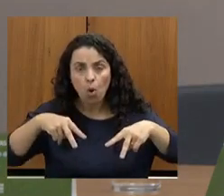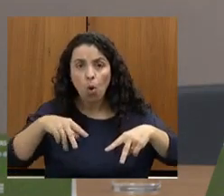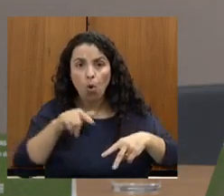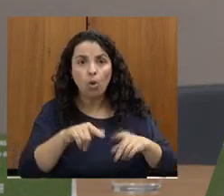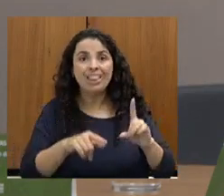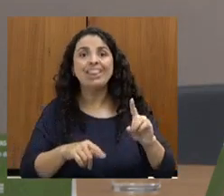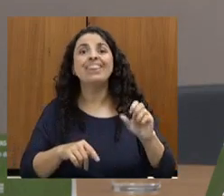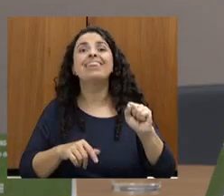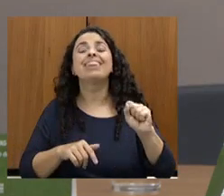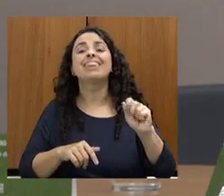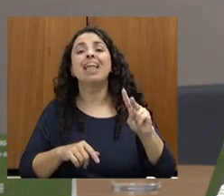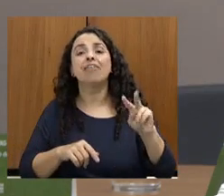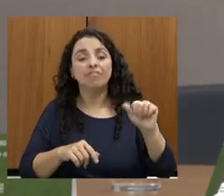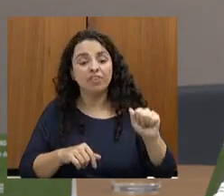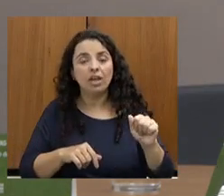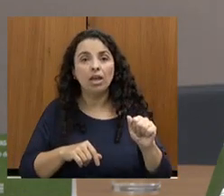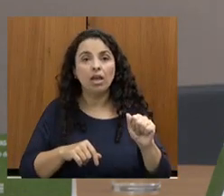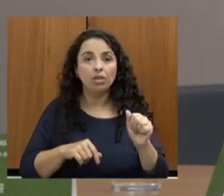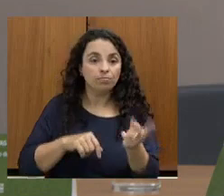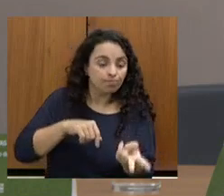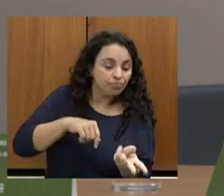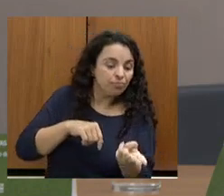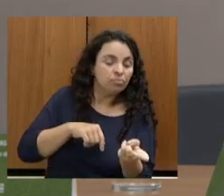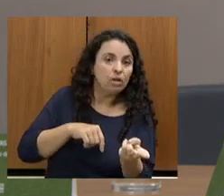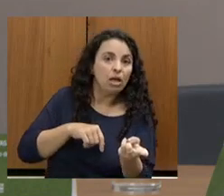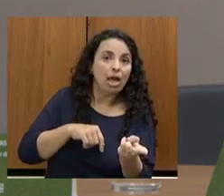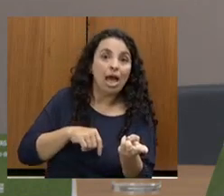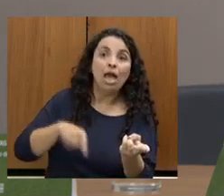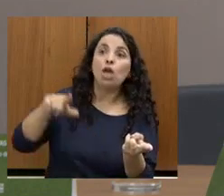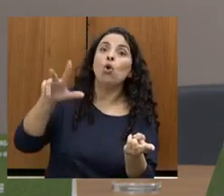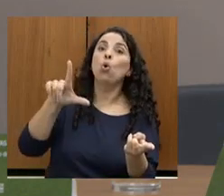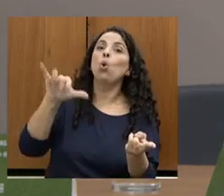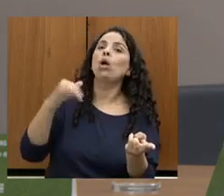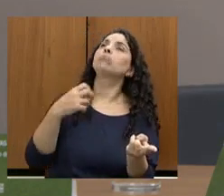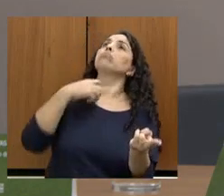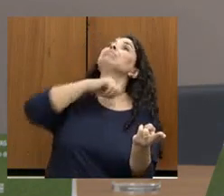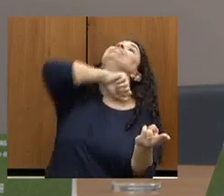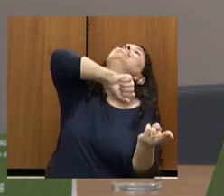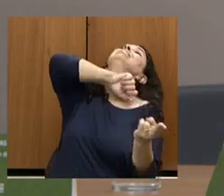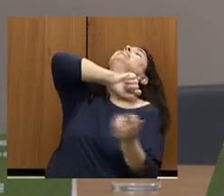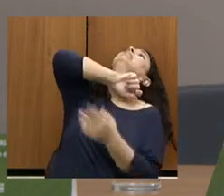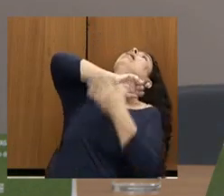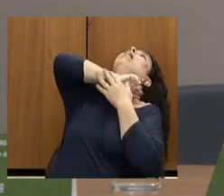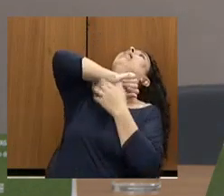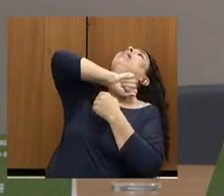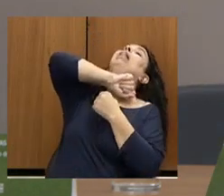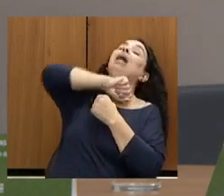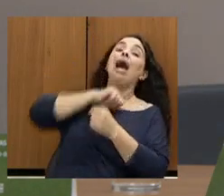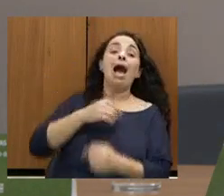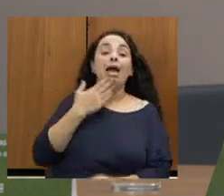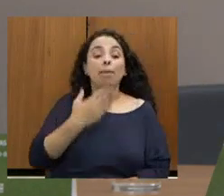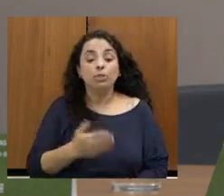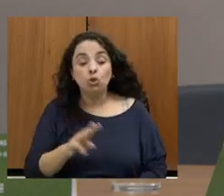pede por pelo menos três vezes, Lucas, saia de cima do Davi, Lucas, saia de cima do Davi. Finalmente, ele sai.